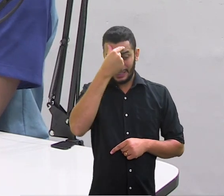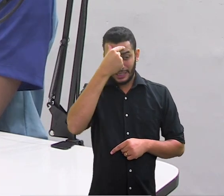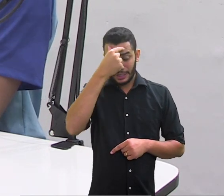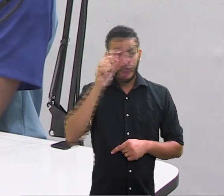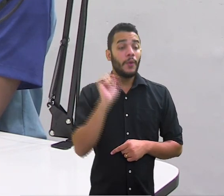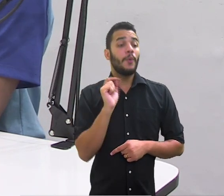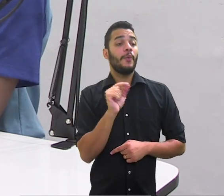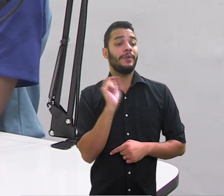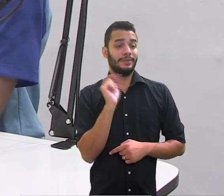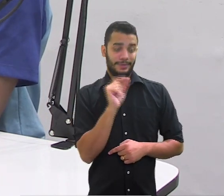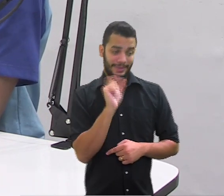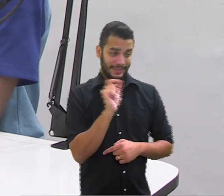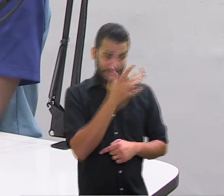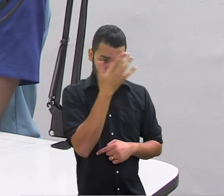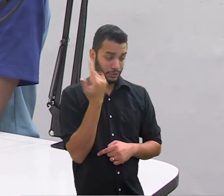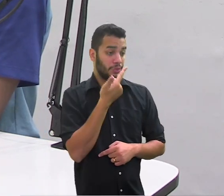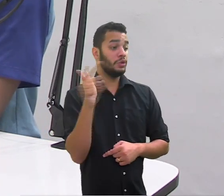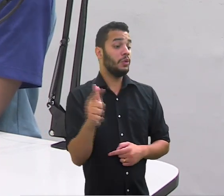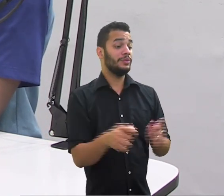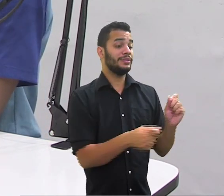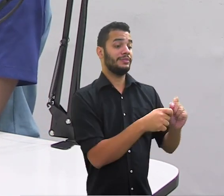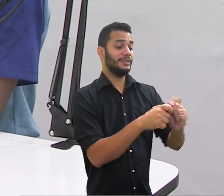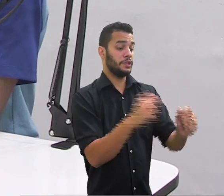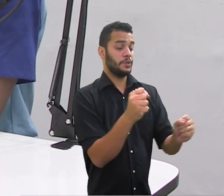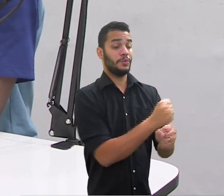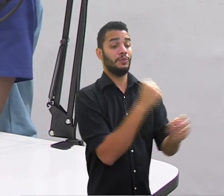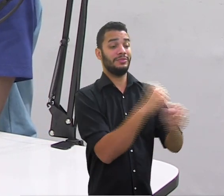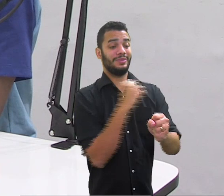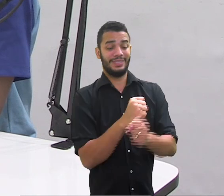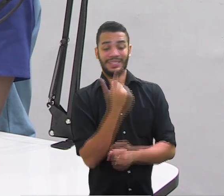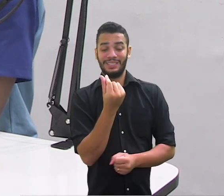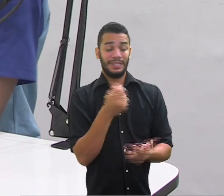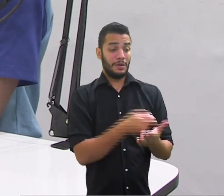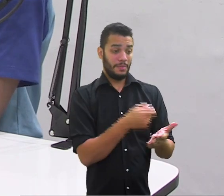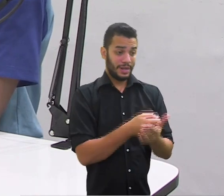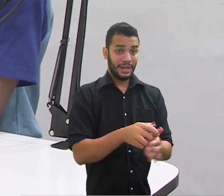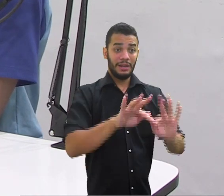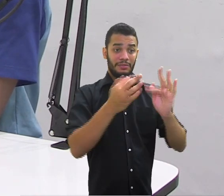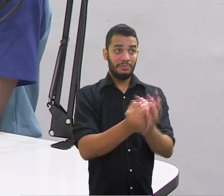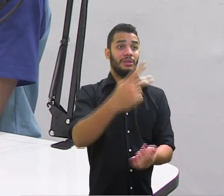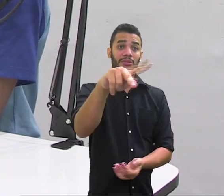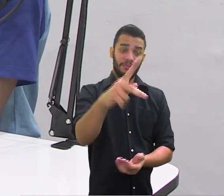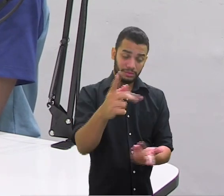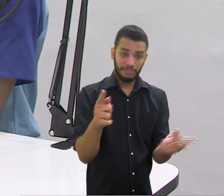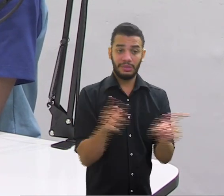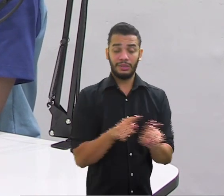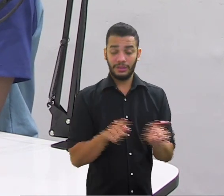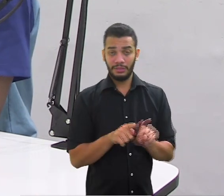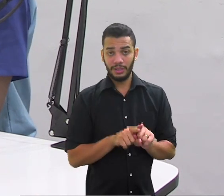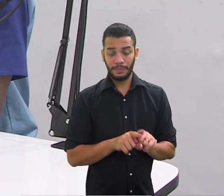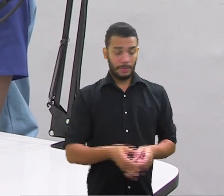assim, na escola particular. A minha escola mesmo, eu acho minha escola muito bonita. Literalmente, por dentro e por